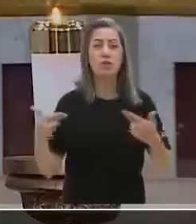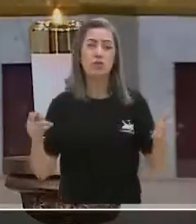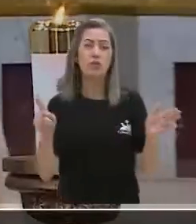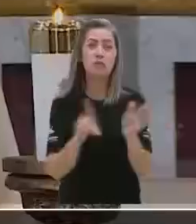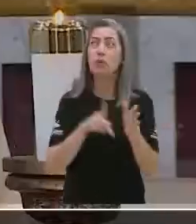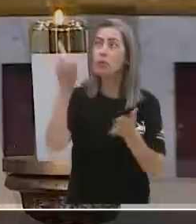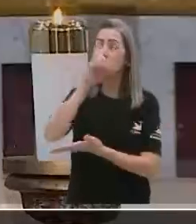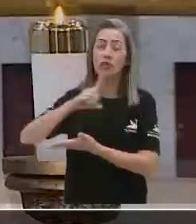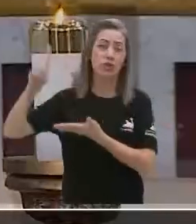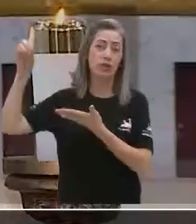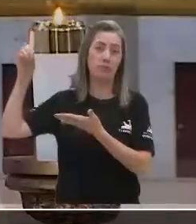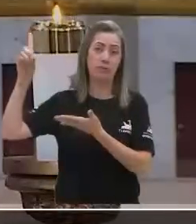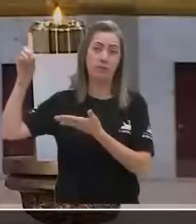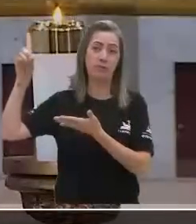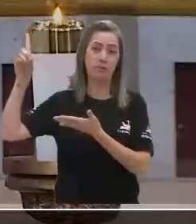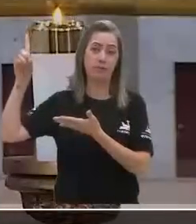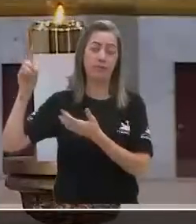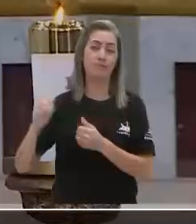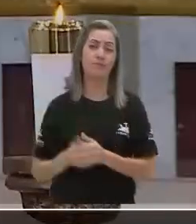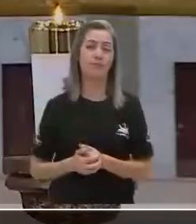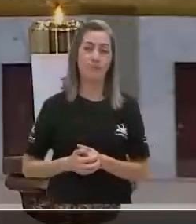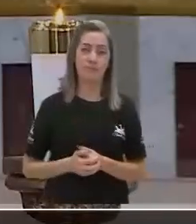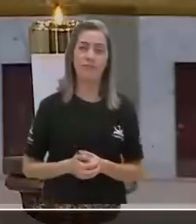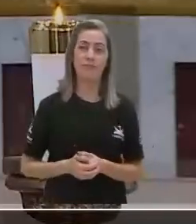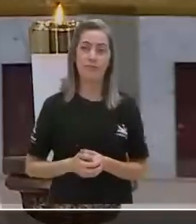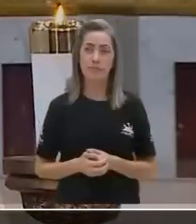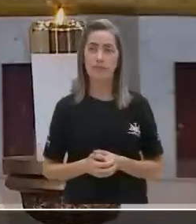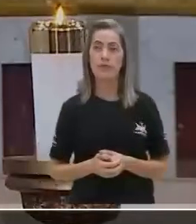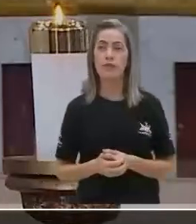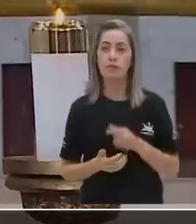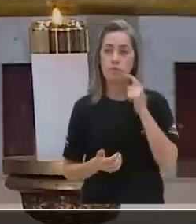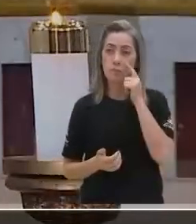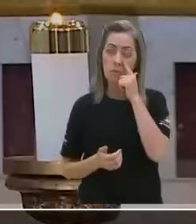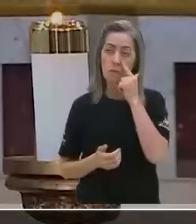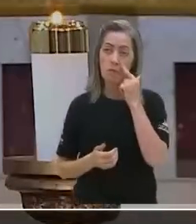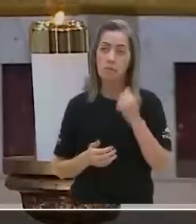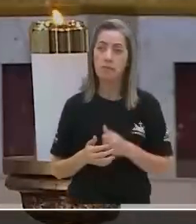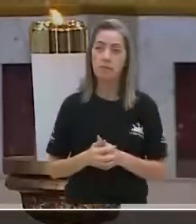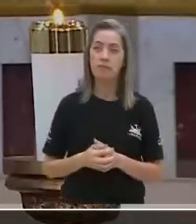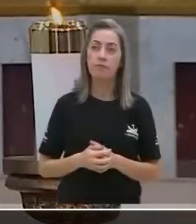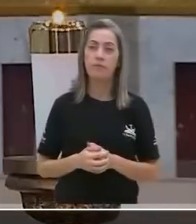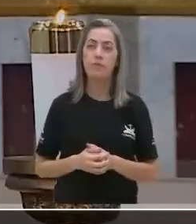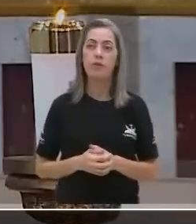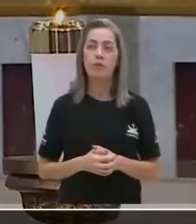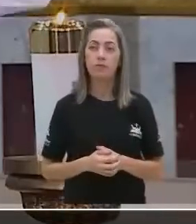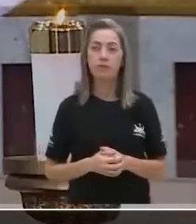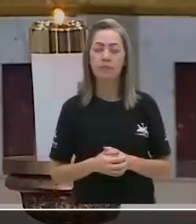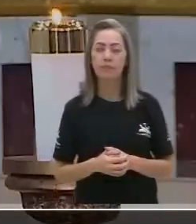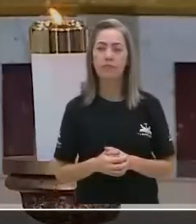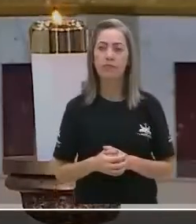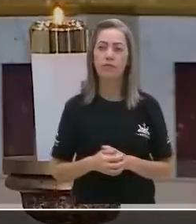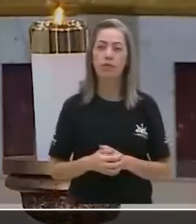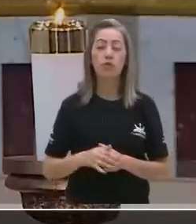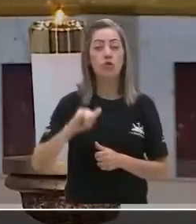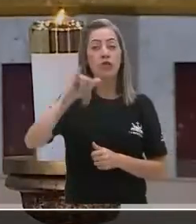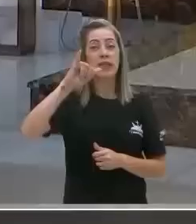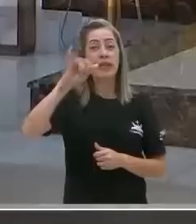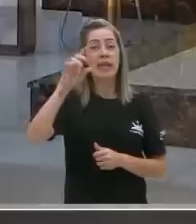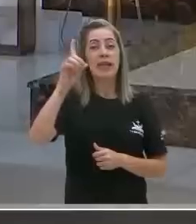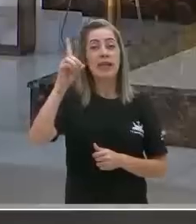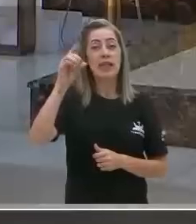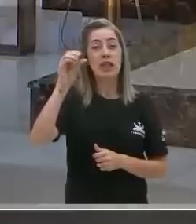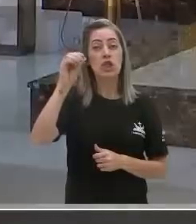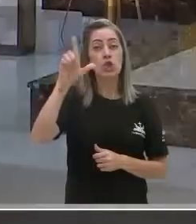cartão. Quem escutou, perdeu, pega o reprise à noite. Porque assim, quais são os ídolos hoje? Você